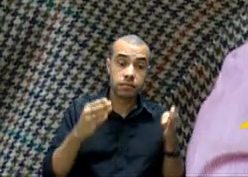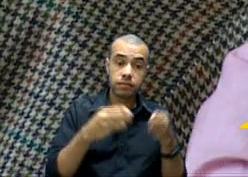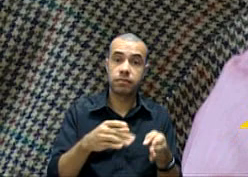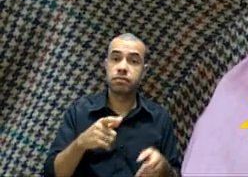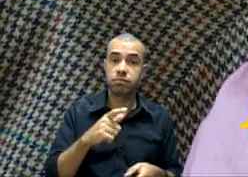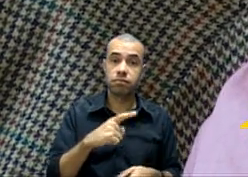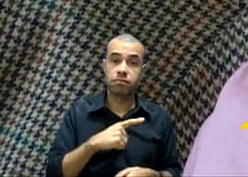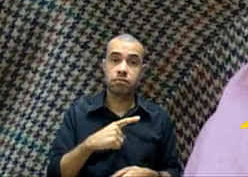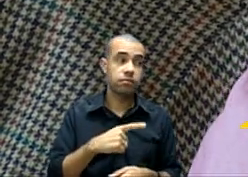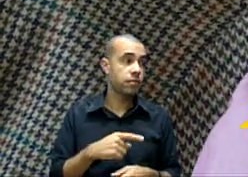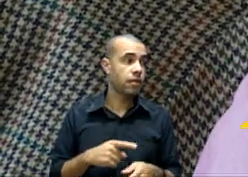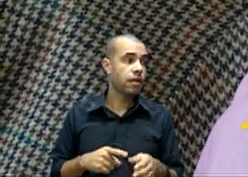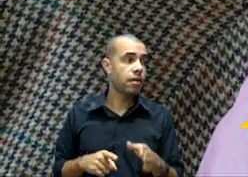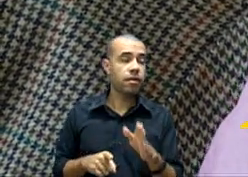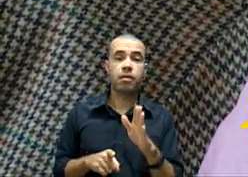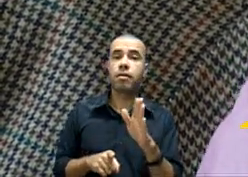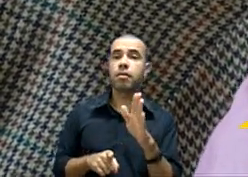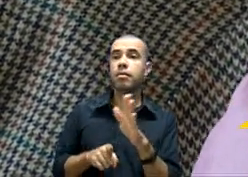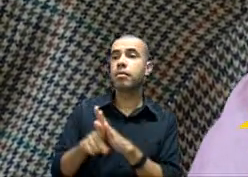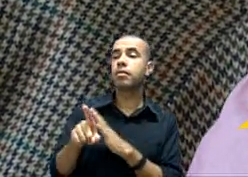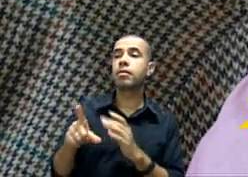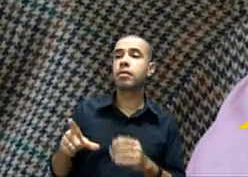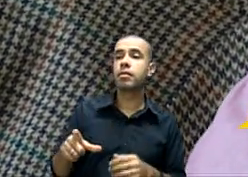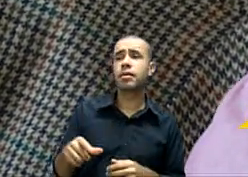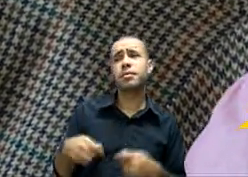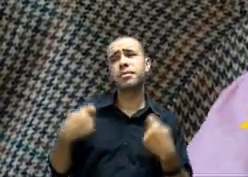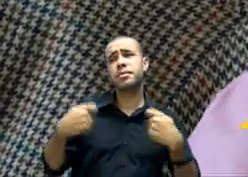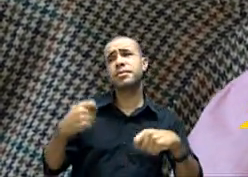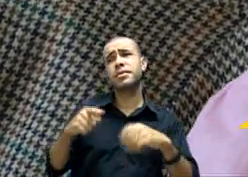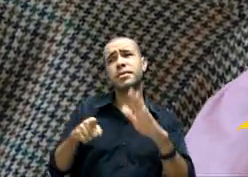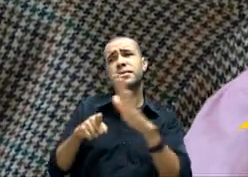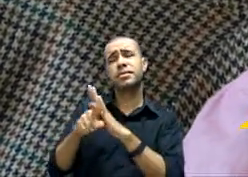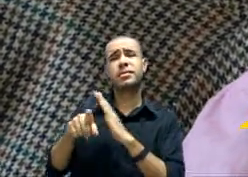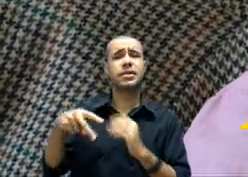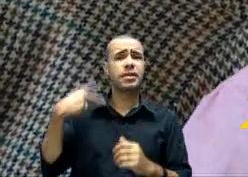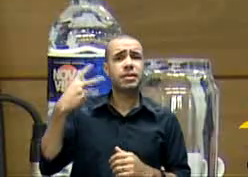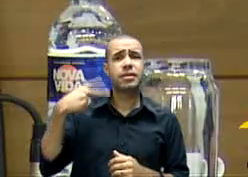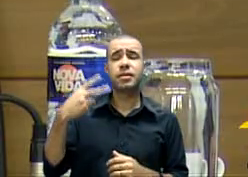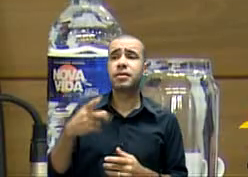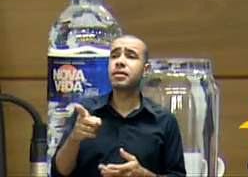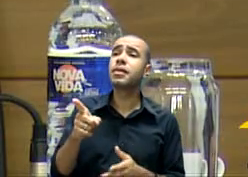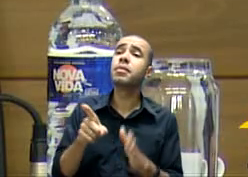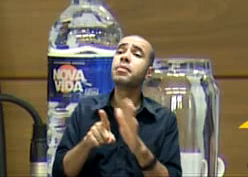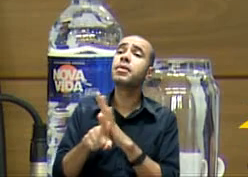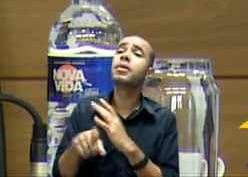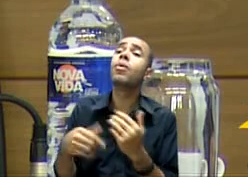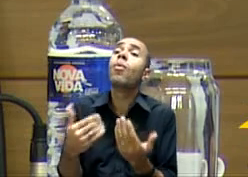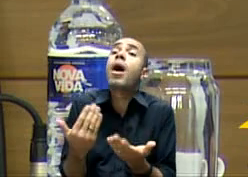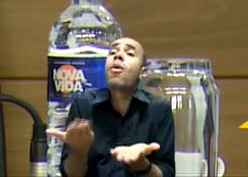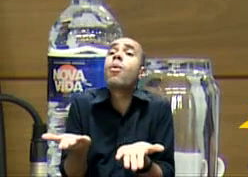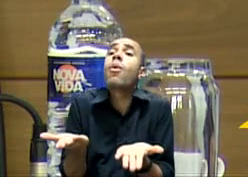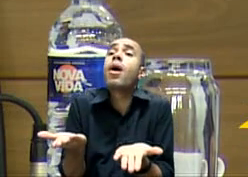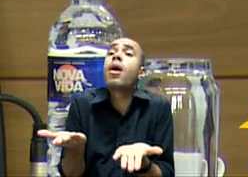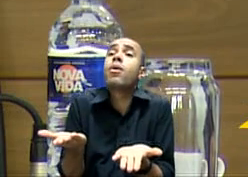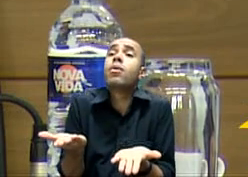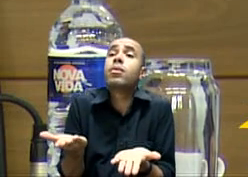Excelência tem que consultar os vereadores quais os requerimentos que eles querem. É o que eu estou perguntando. Ah, então.